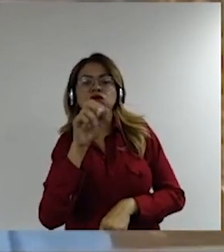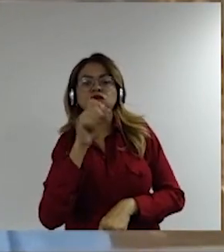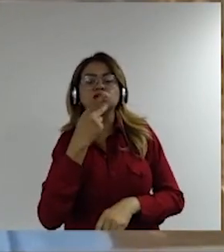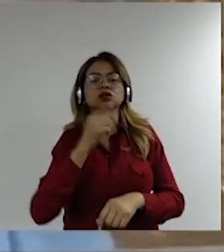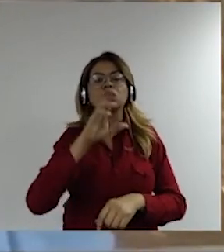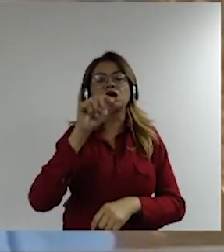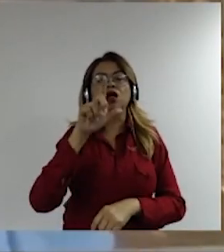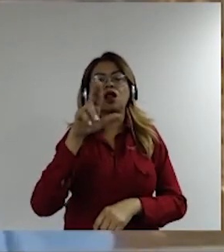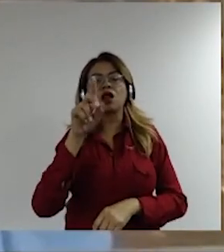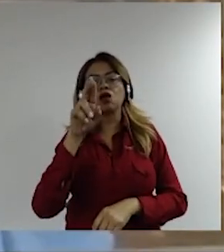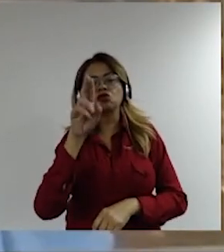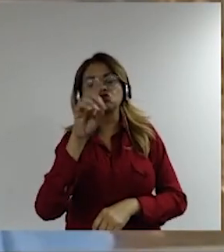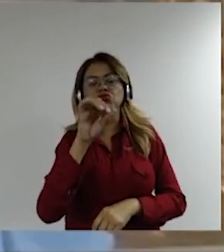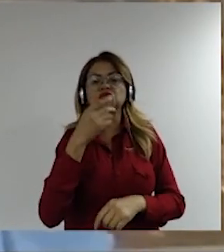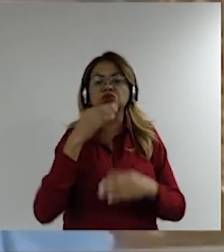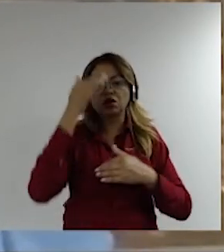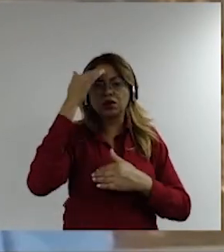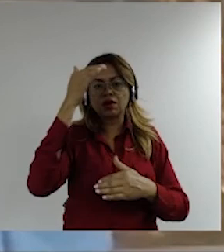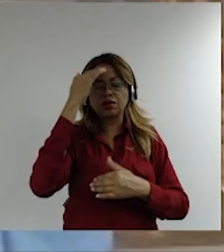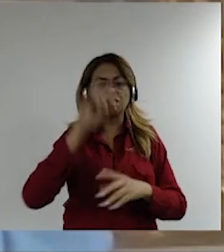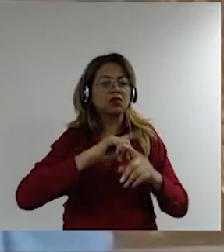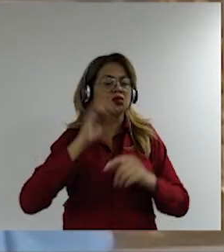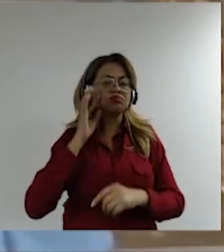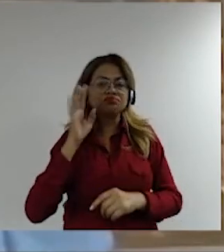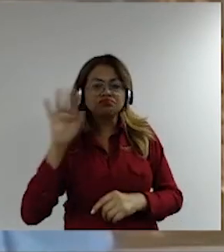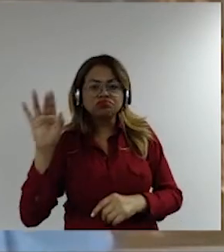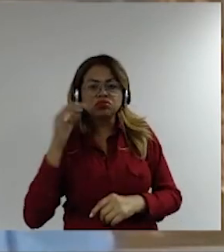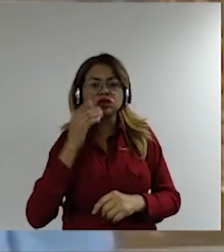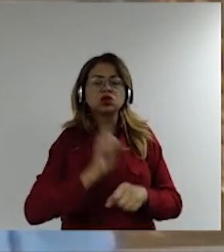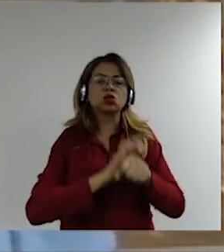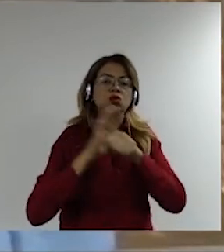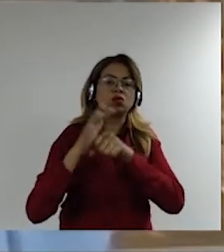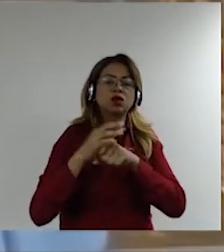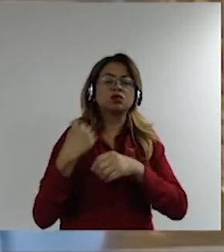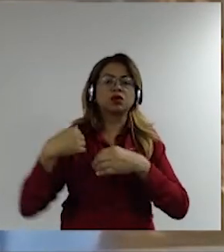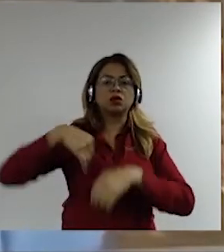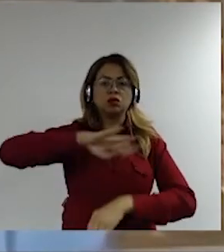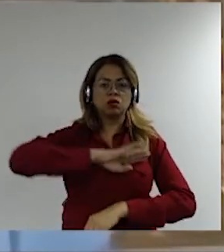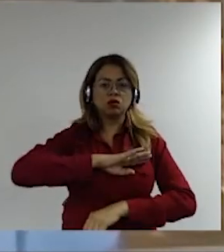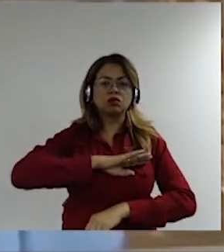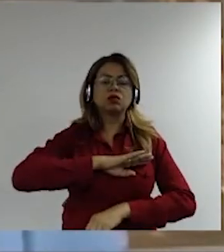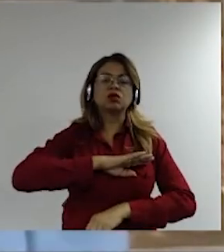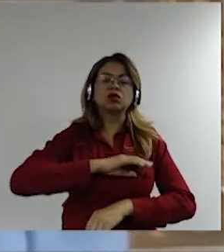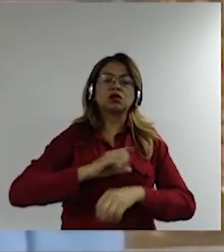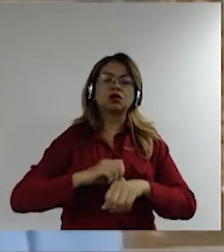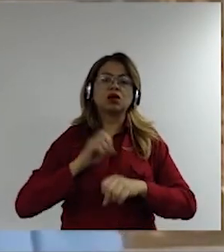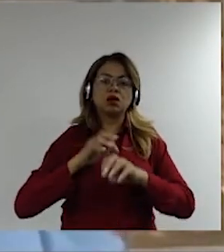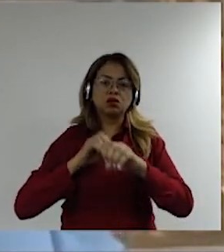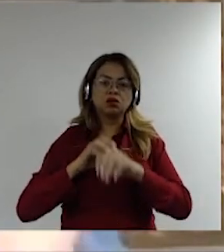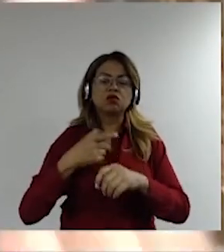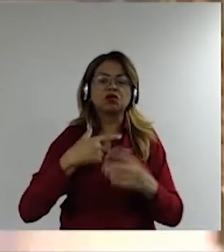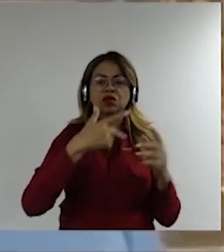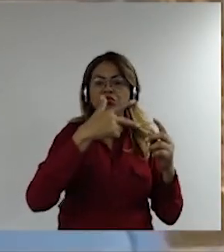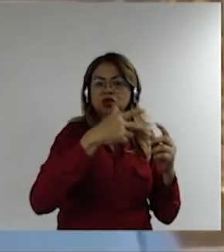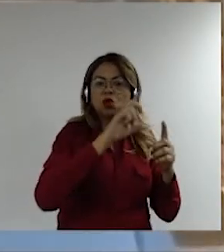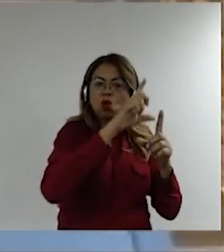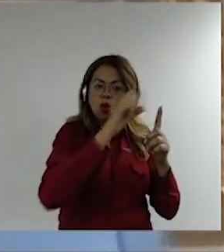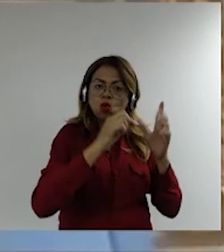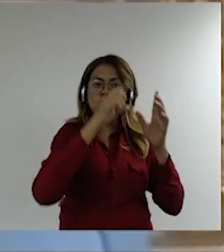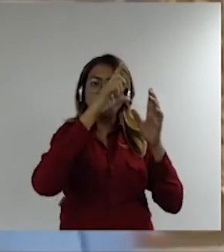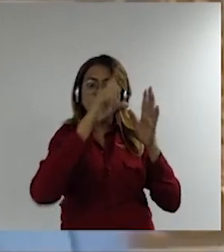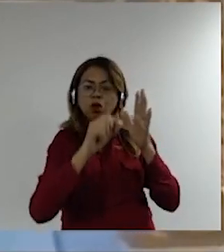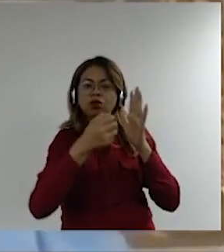por ter esse panorama das reflexões que o Covid tem para a nossa educação, que nós fizemos o recorte, bem como antes